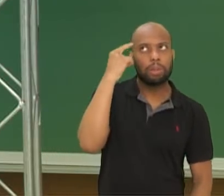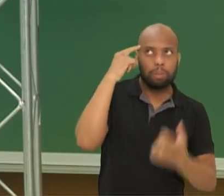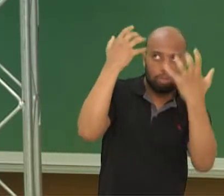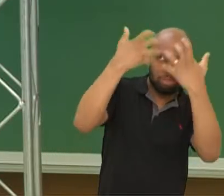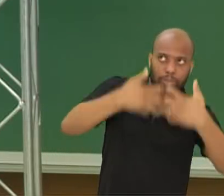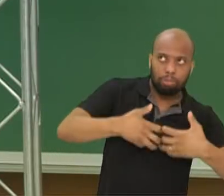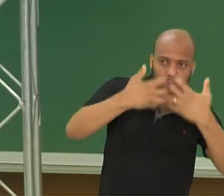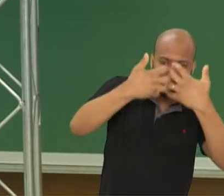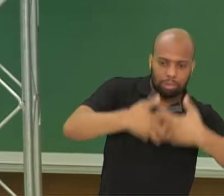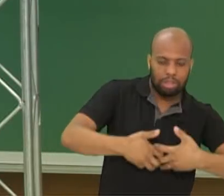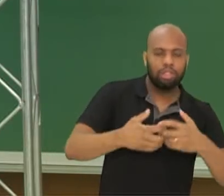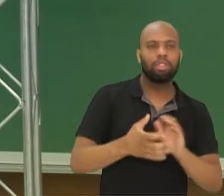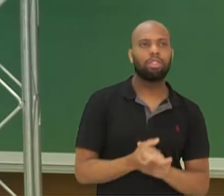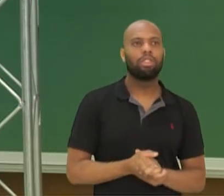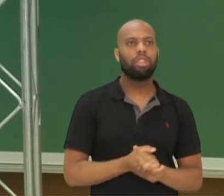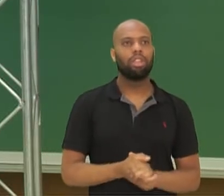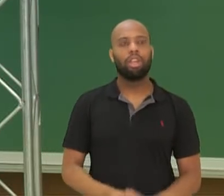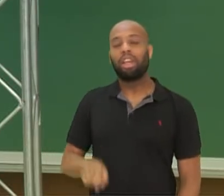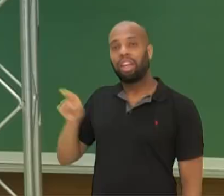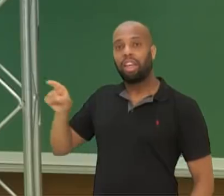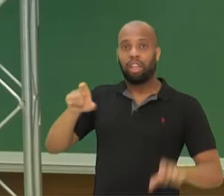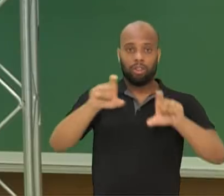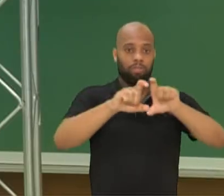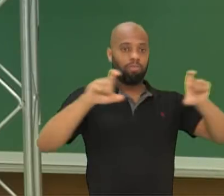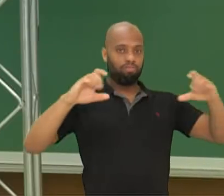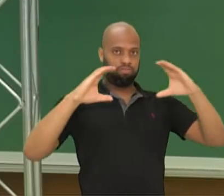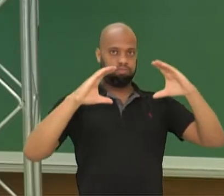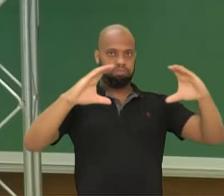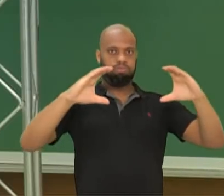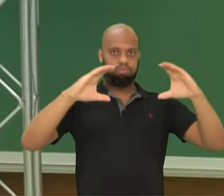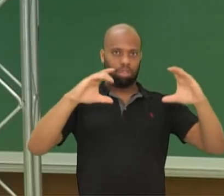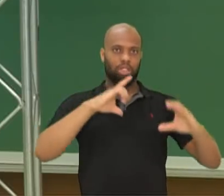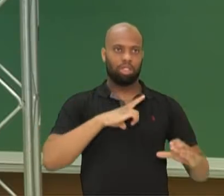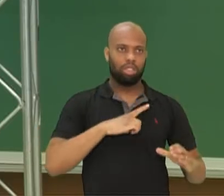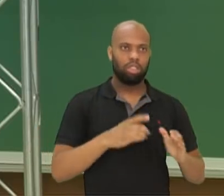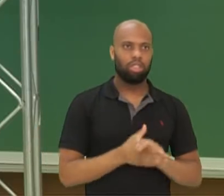respeito. Essa é a função dada.